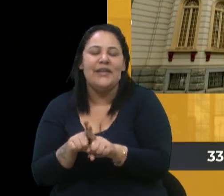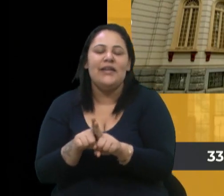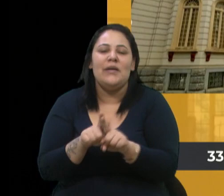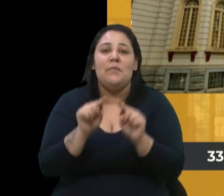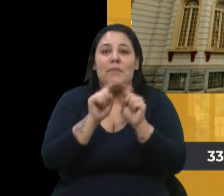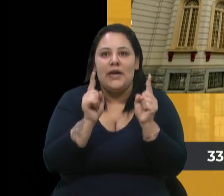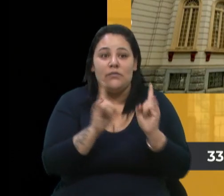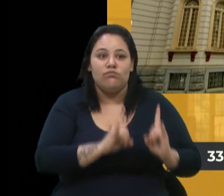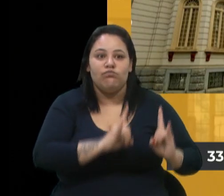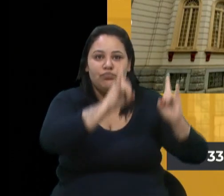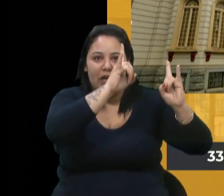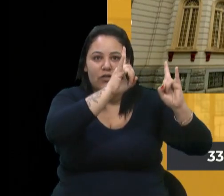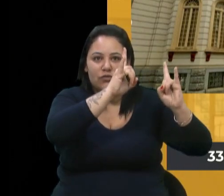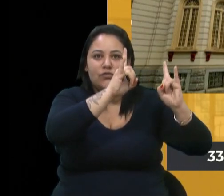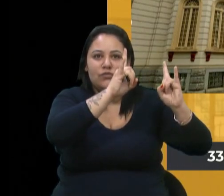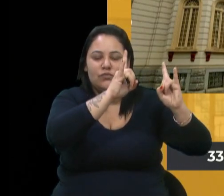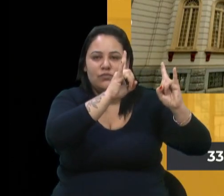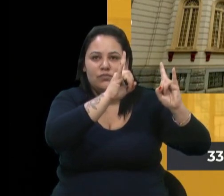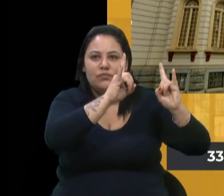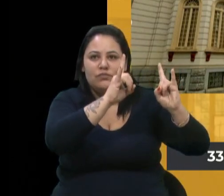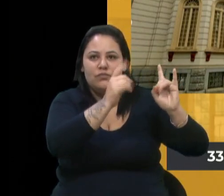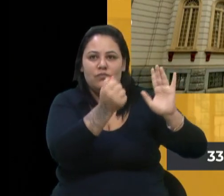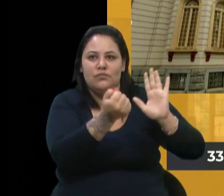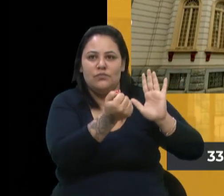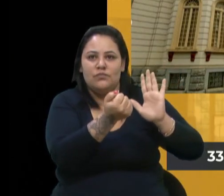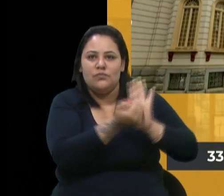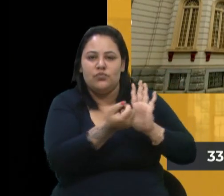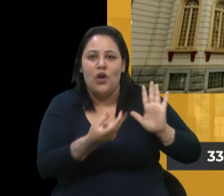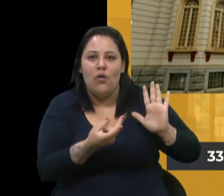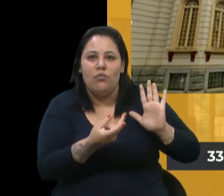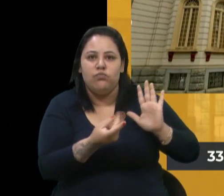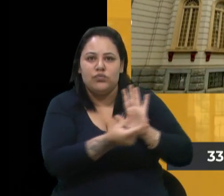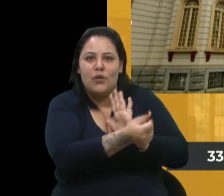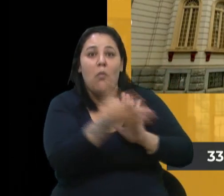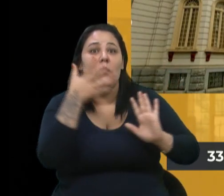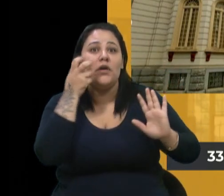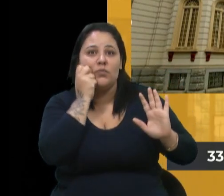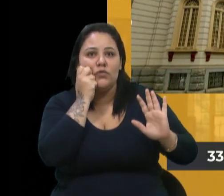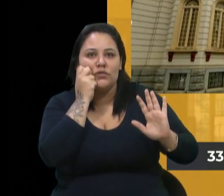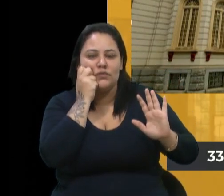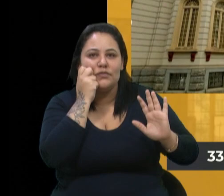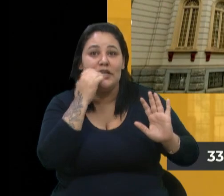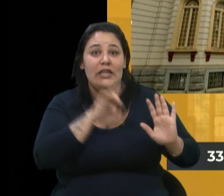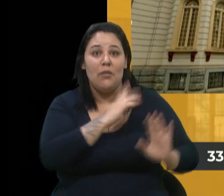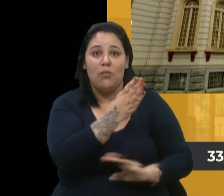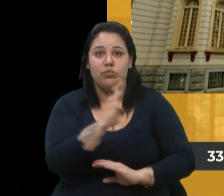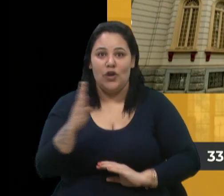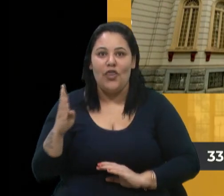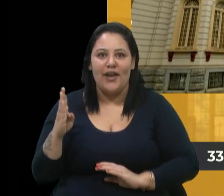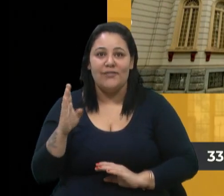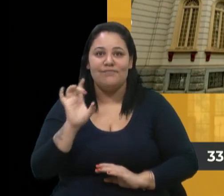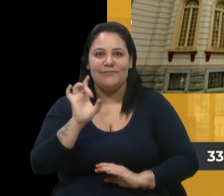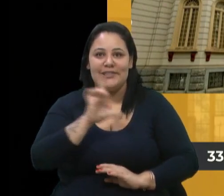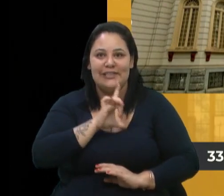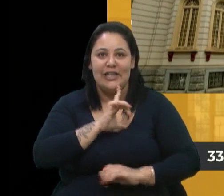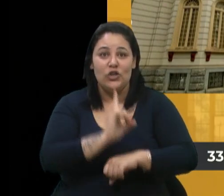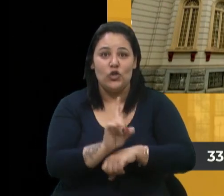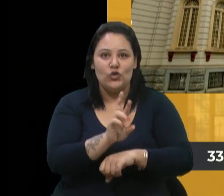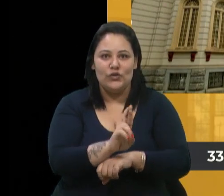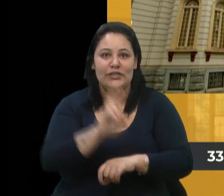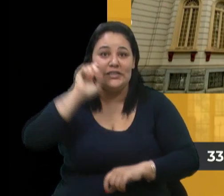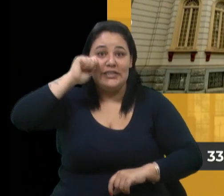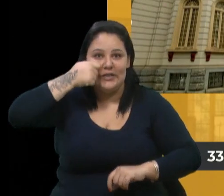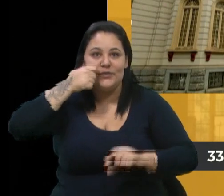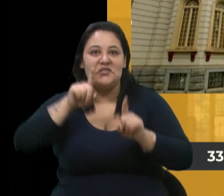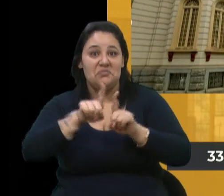e, além de ter uma biblioteca só com autores negros, o que já torna uma